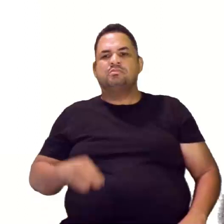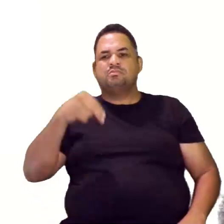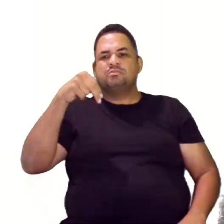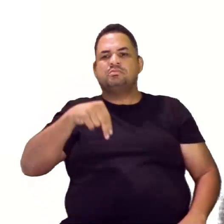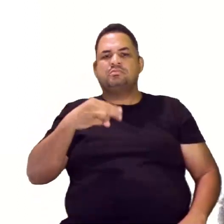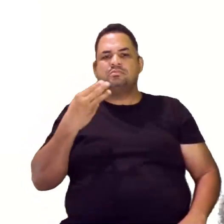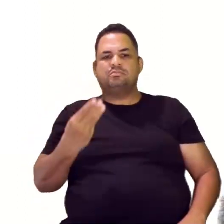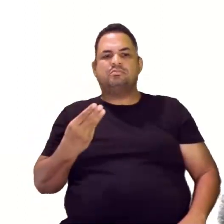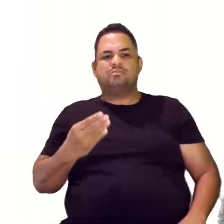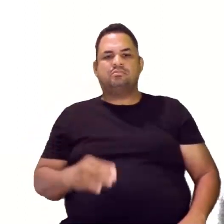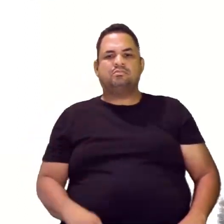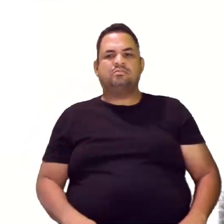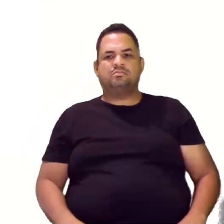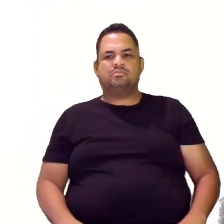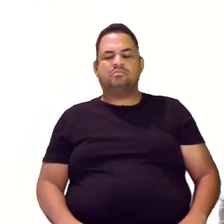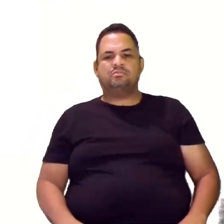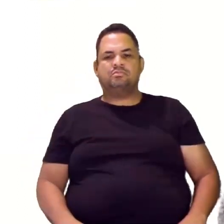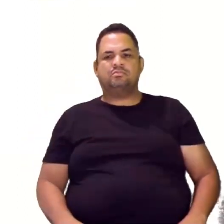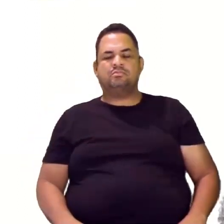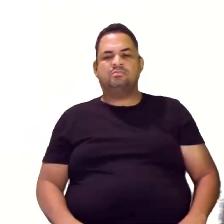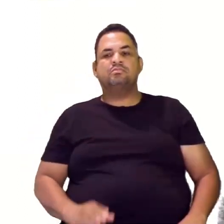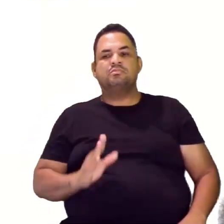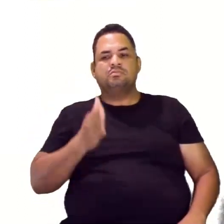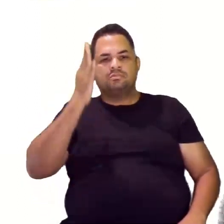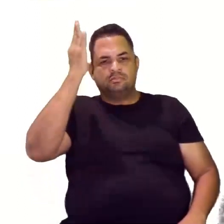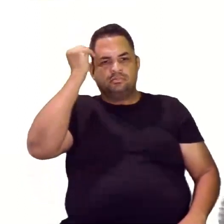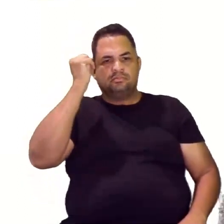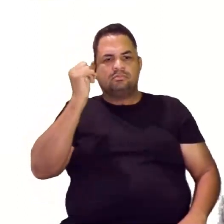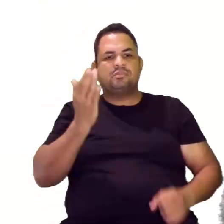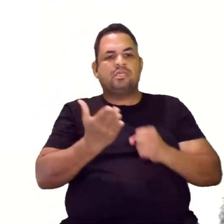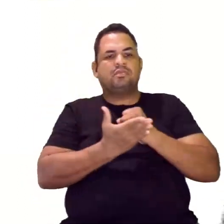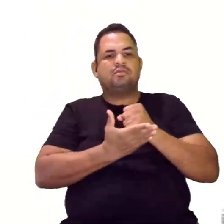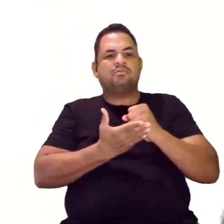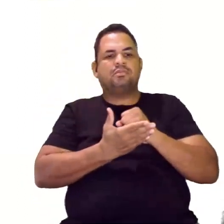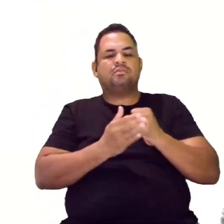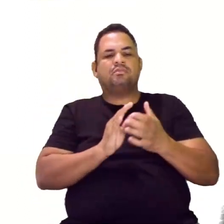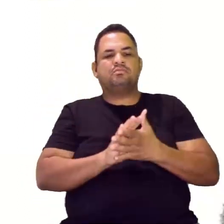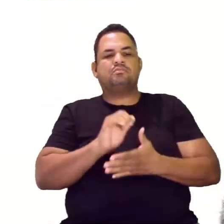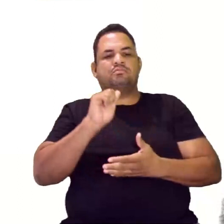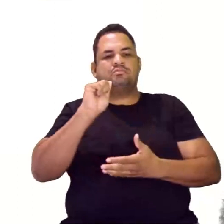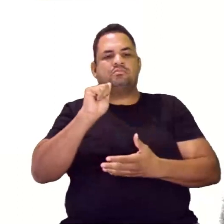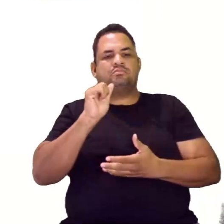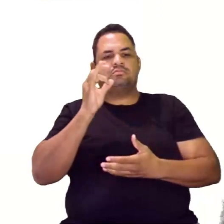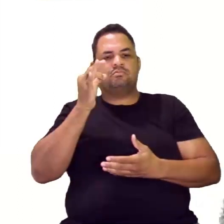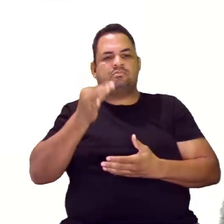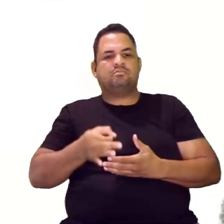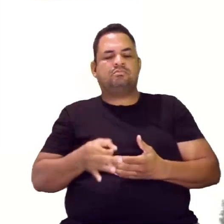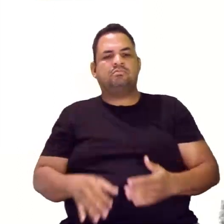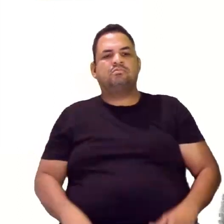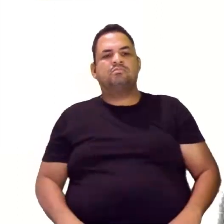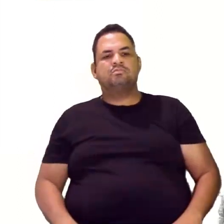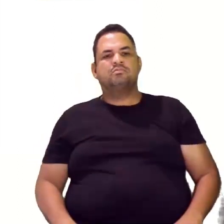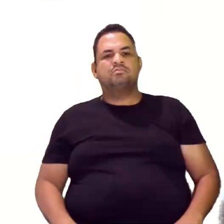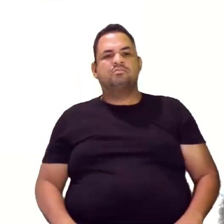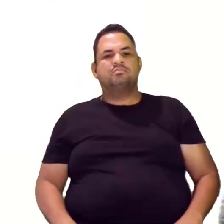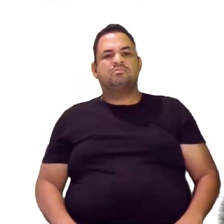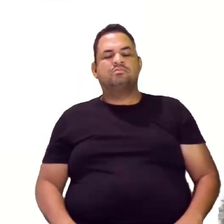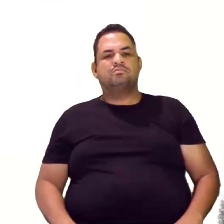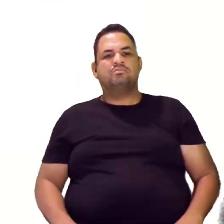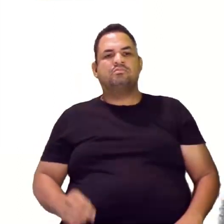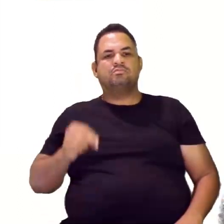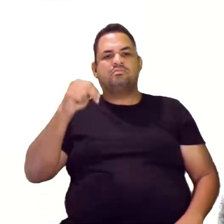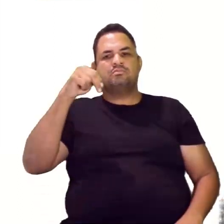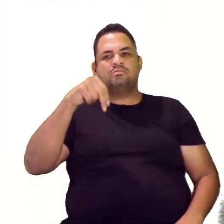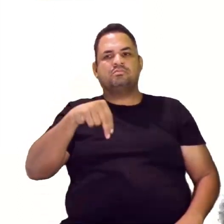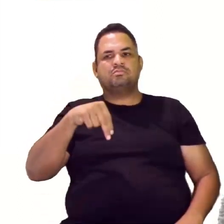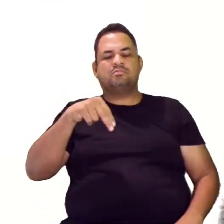nosso N é 3. Então... Já sabemos quem é a nossa base, né? Letra A tá aqui correta. Tá falando de N, mas é o A, né? O